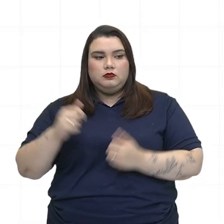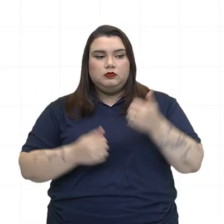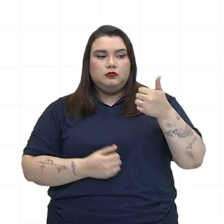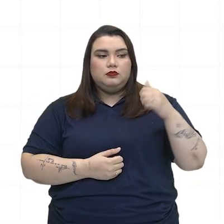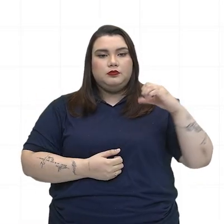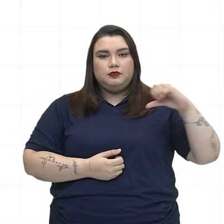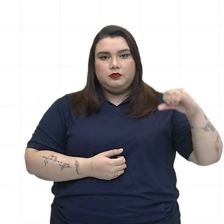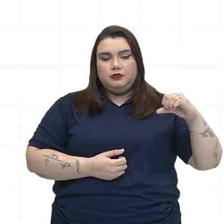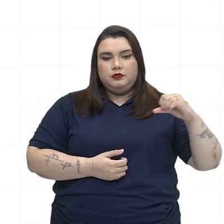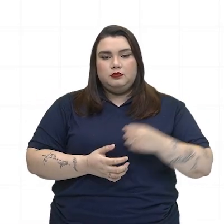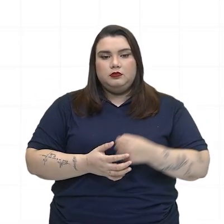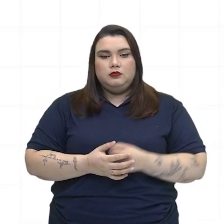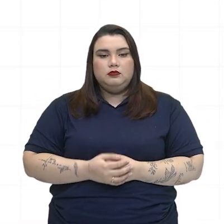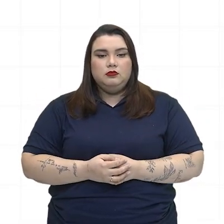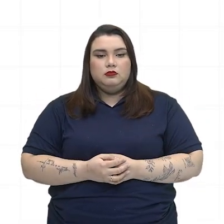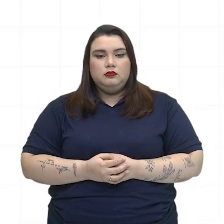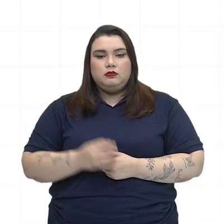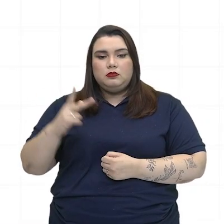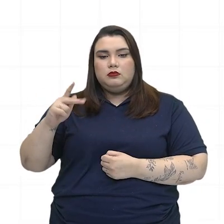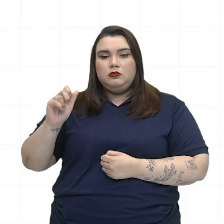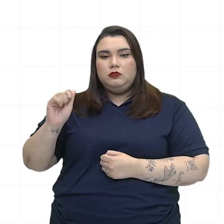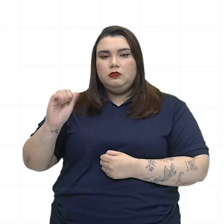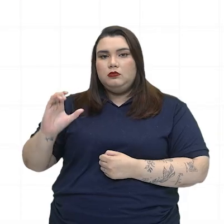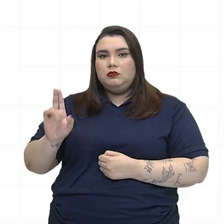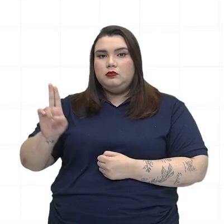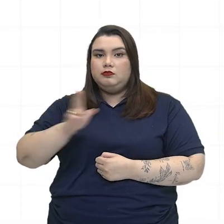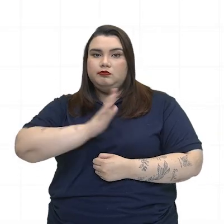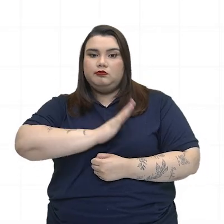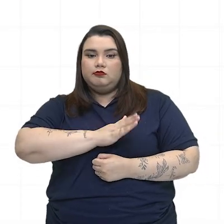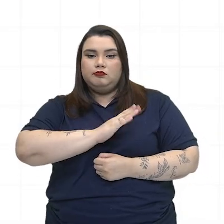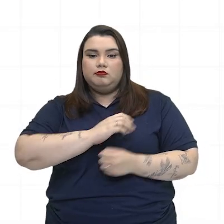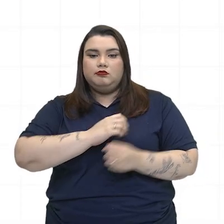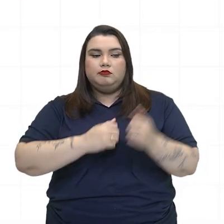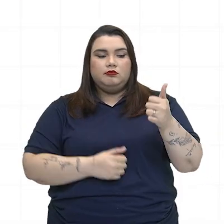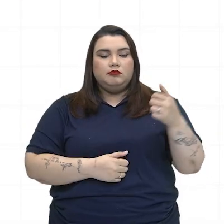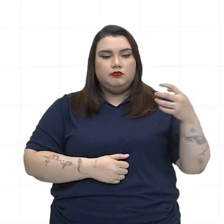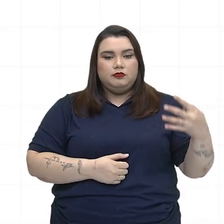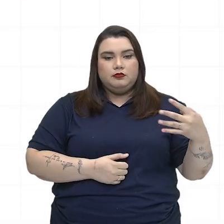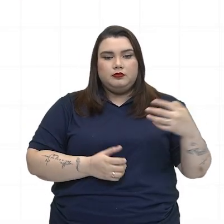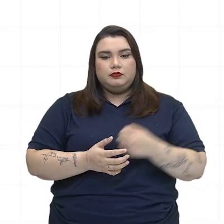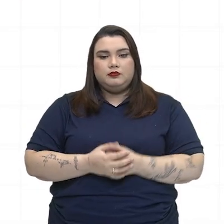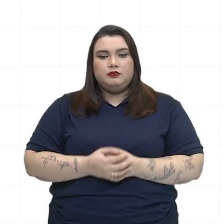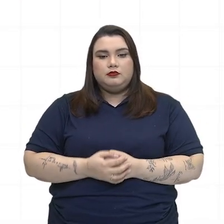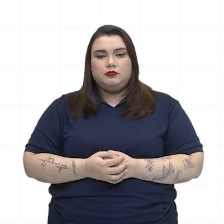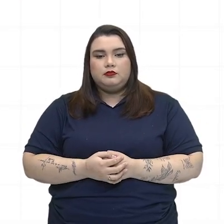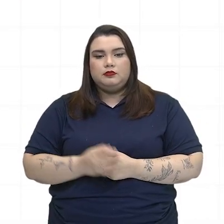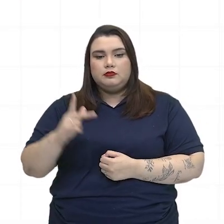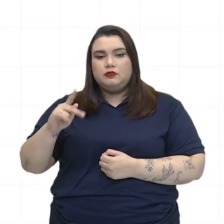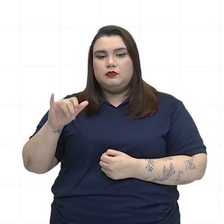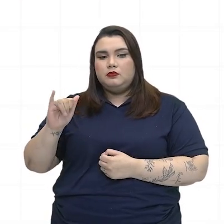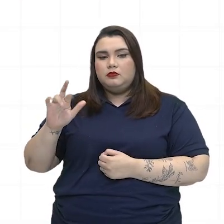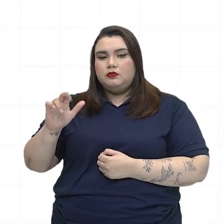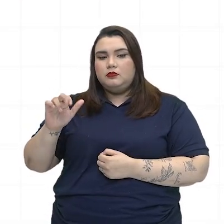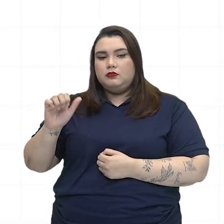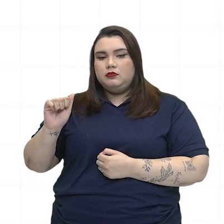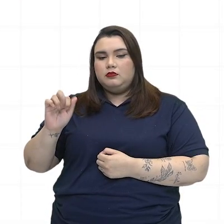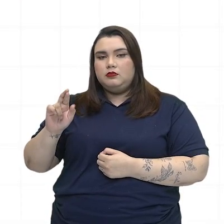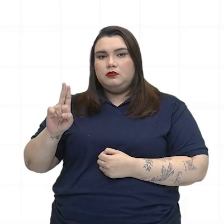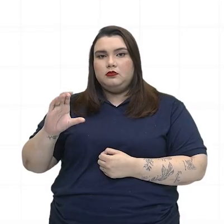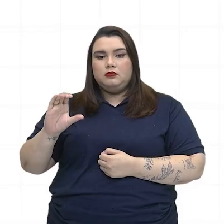19 toneladas. De pacu, 14 toneladas.